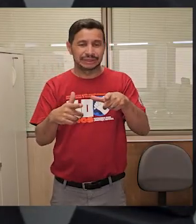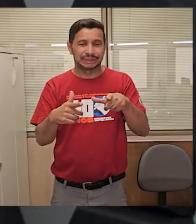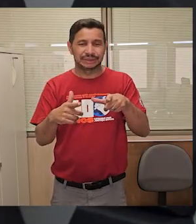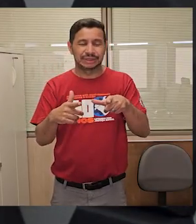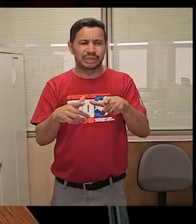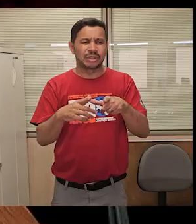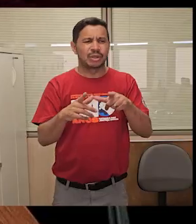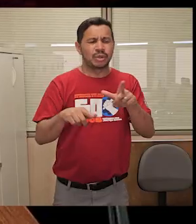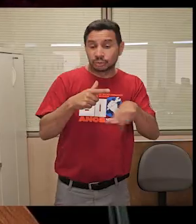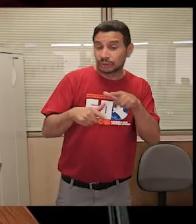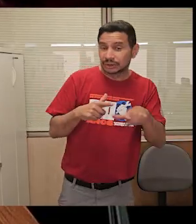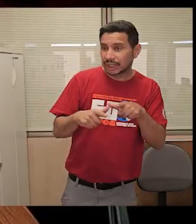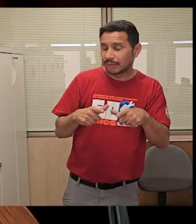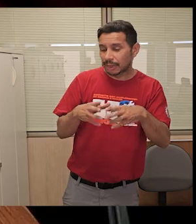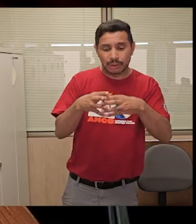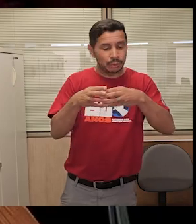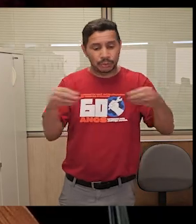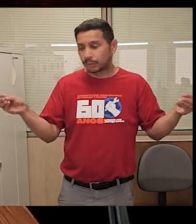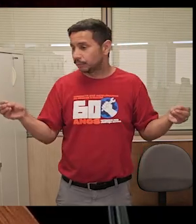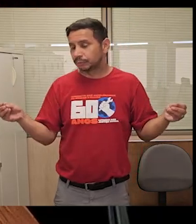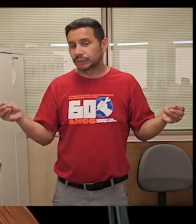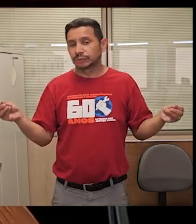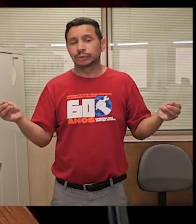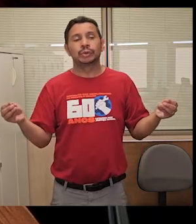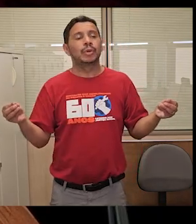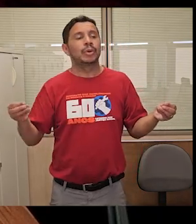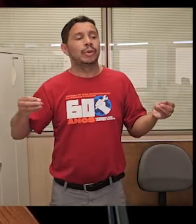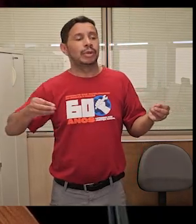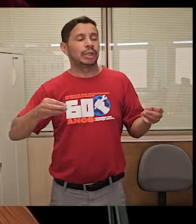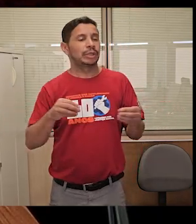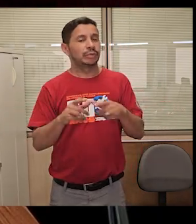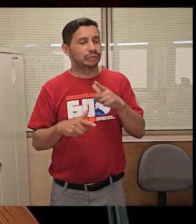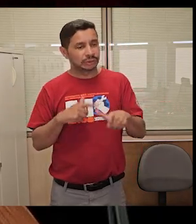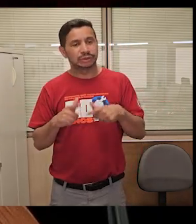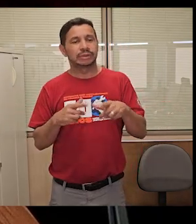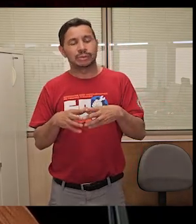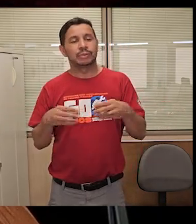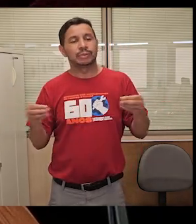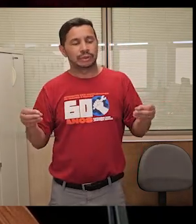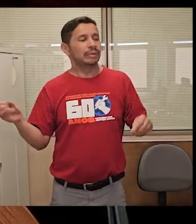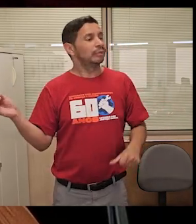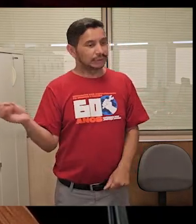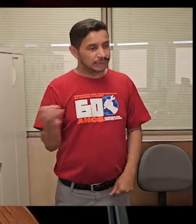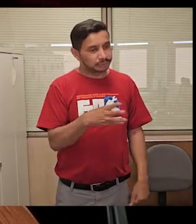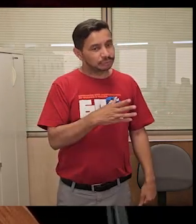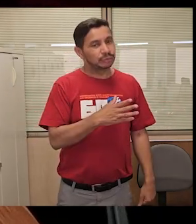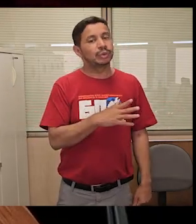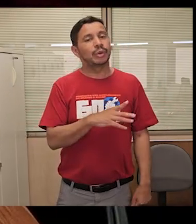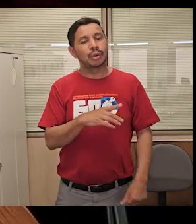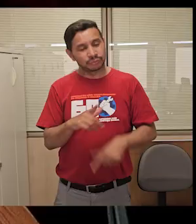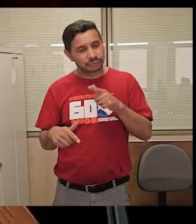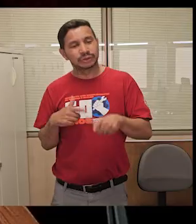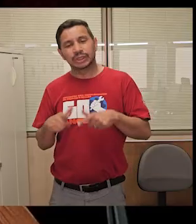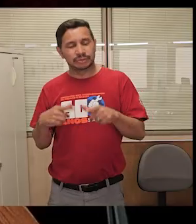são funções que vão deixar de existir. Funções deixarão de existir e vai afetar cerca de